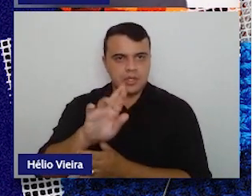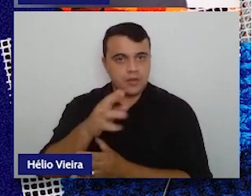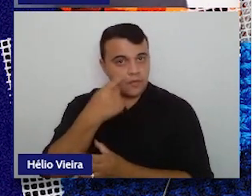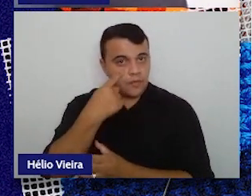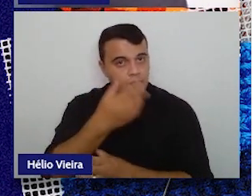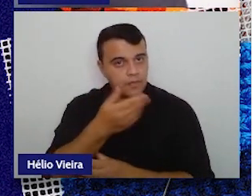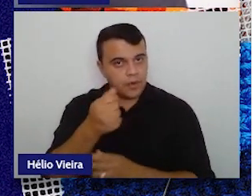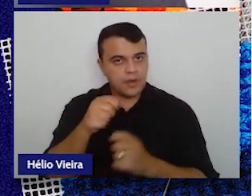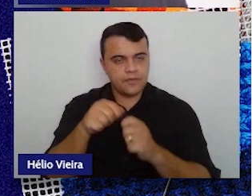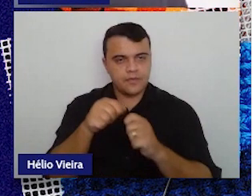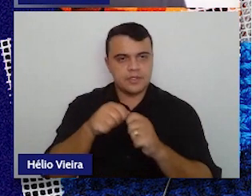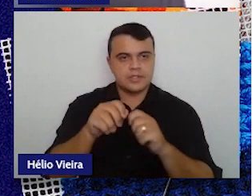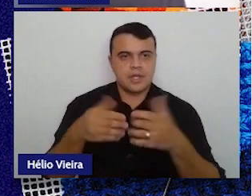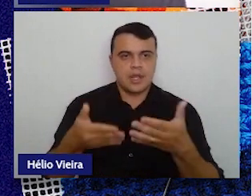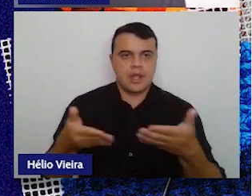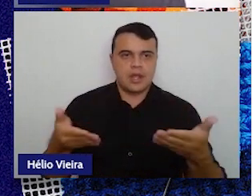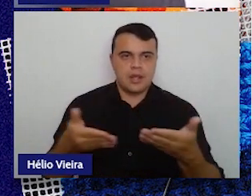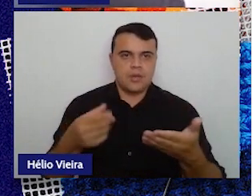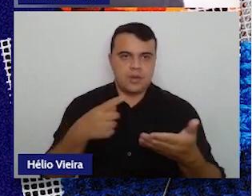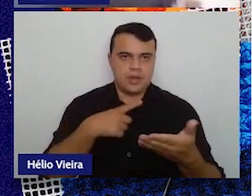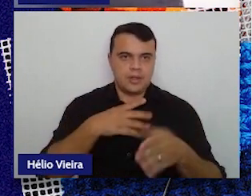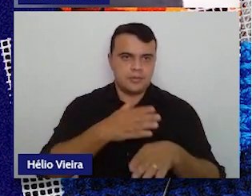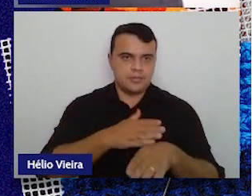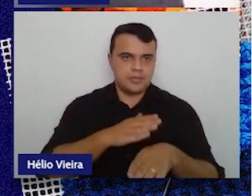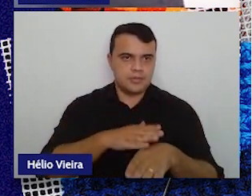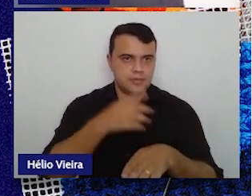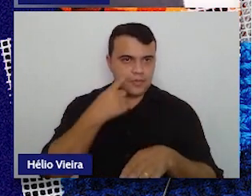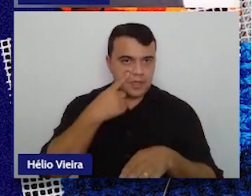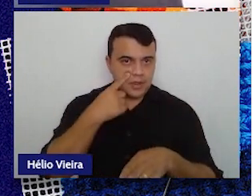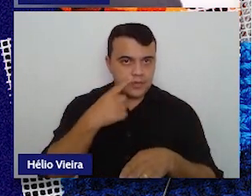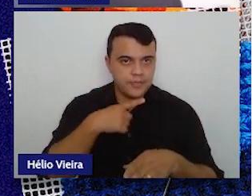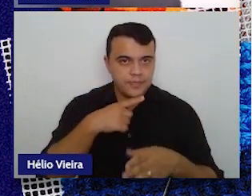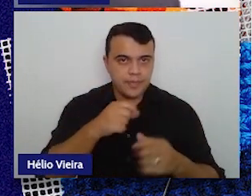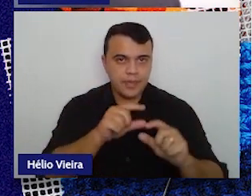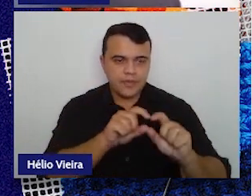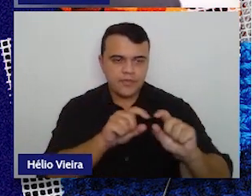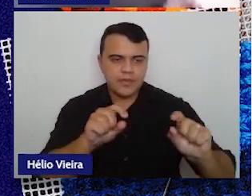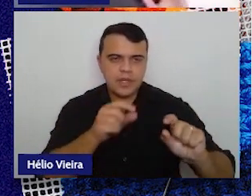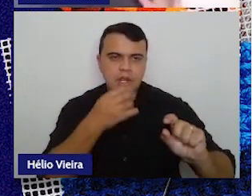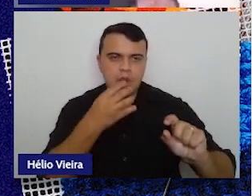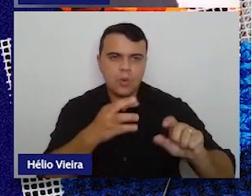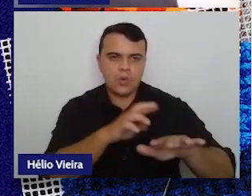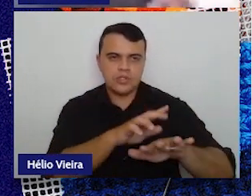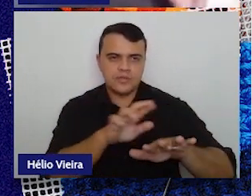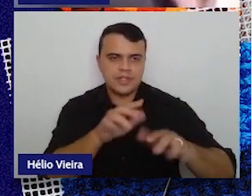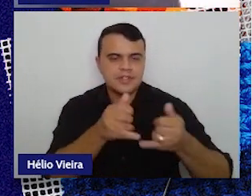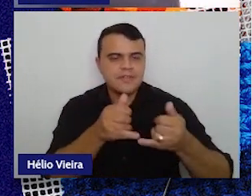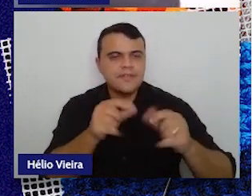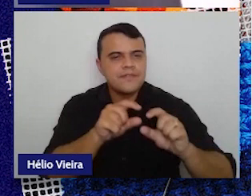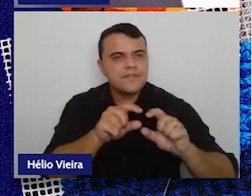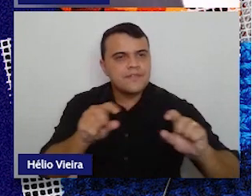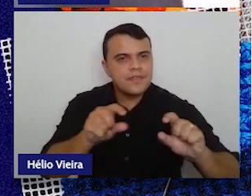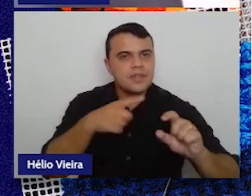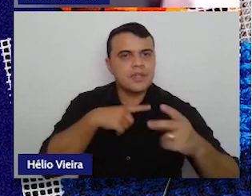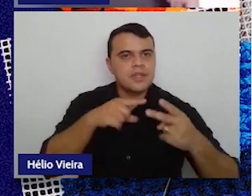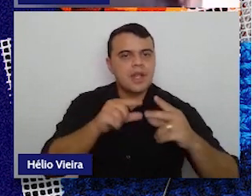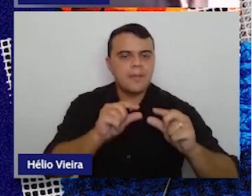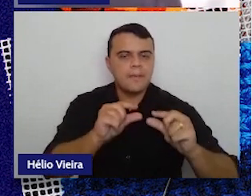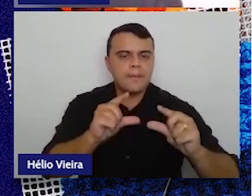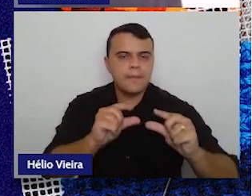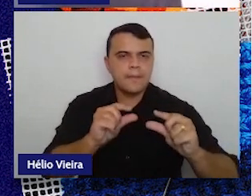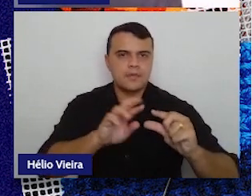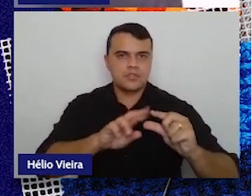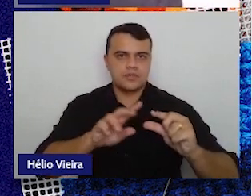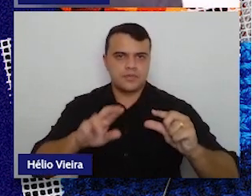fazer a prática. Ó, fitas de cetim de cores diversas e de espessuras diversas. A gente vai